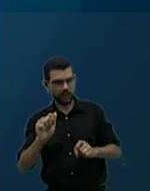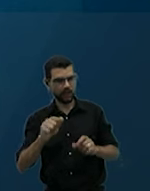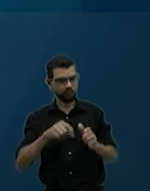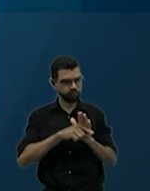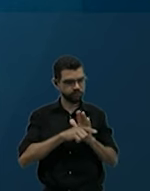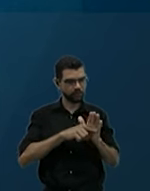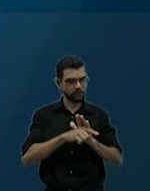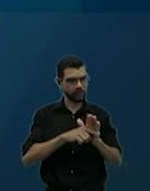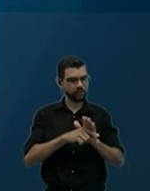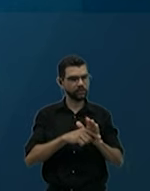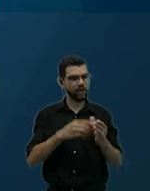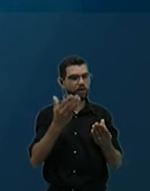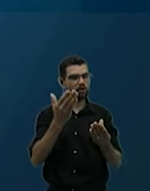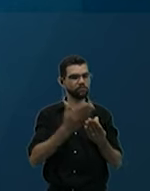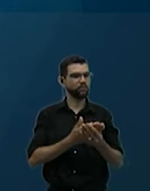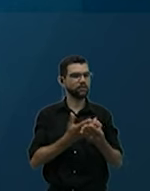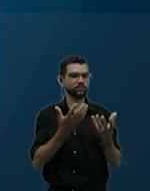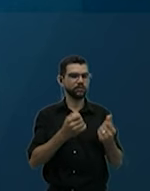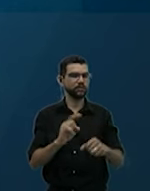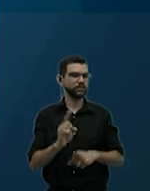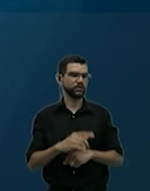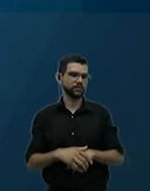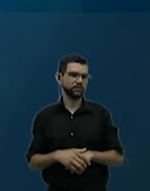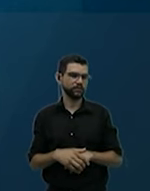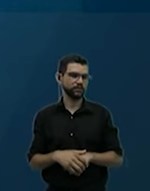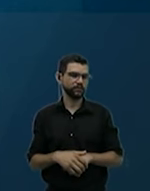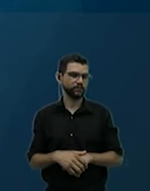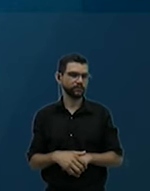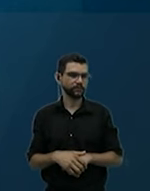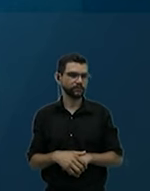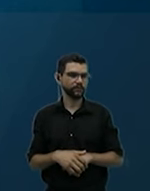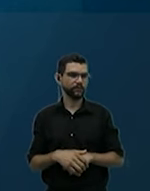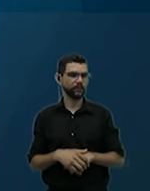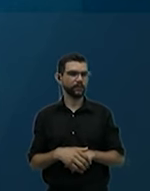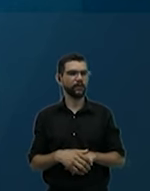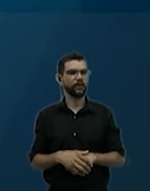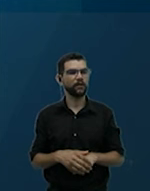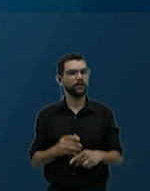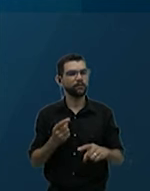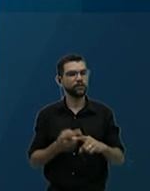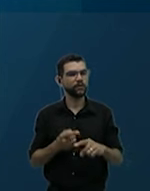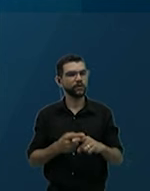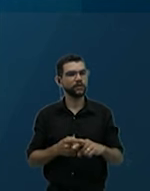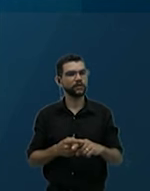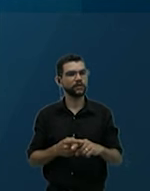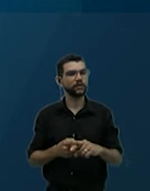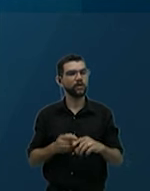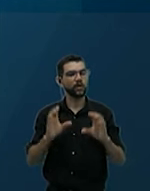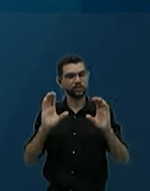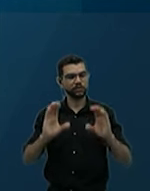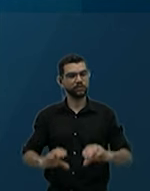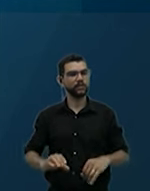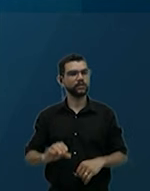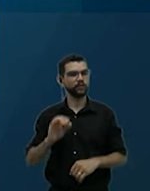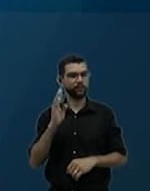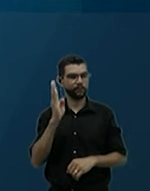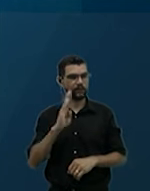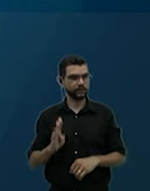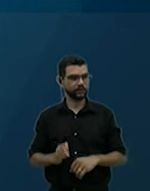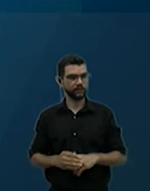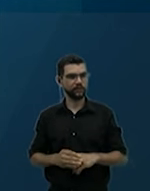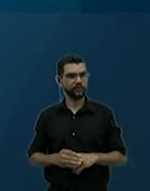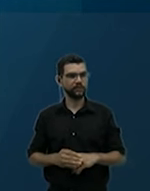de análise de benefícios porque o cidadão brasileiro decidiu não instruir adequadamente o